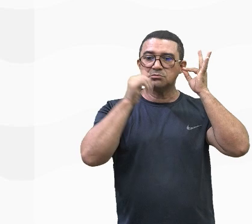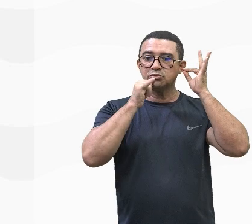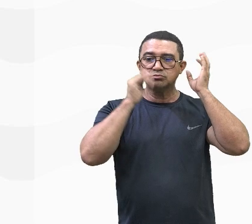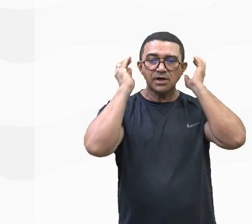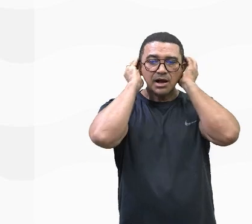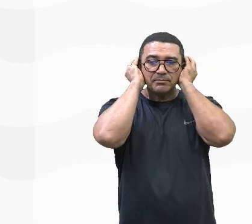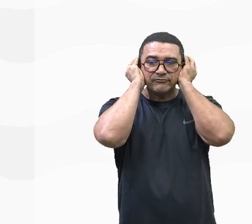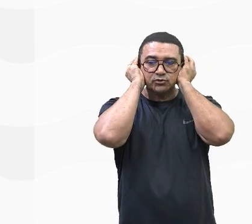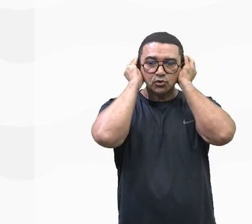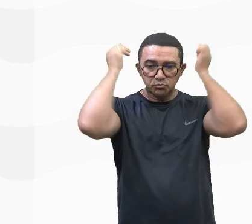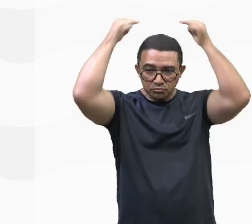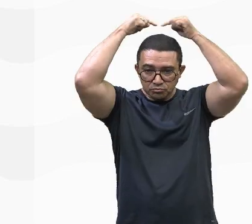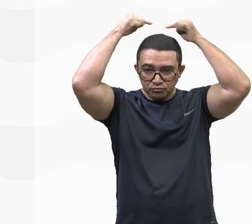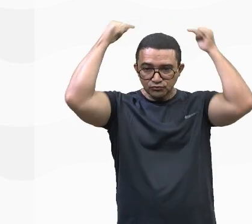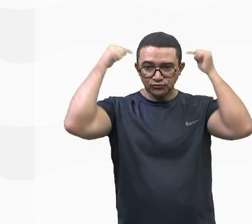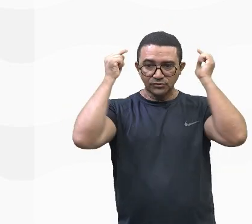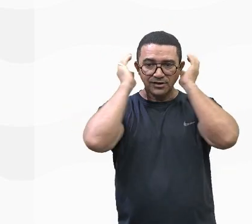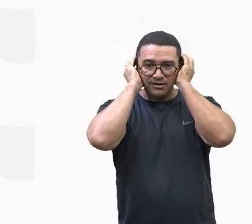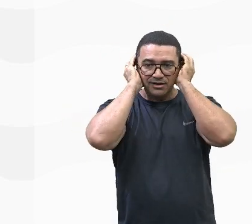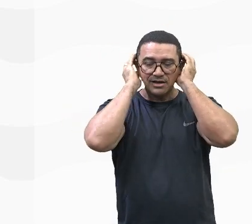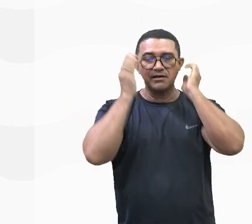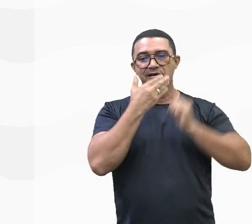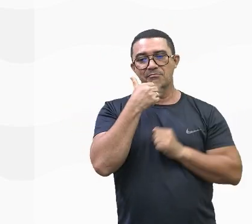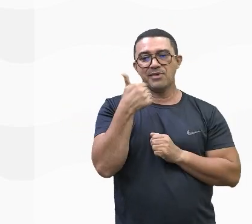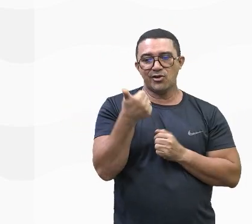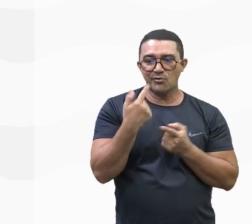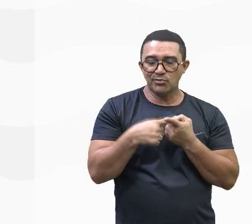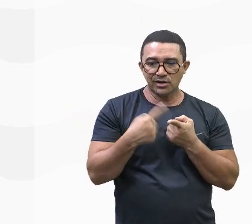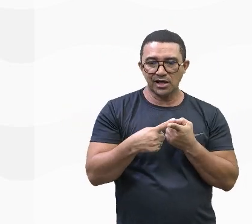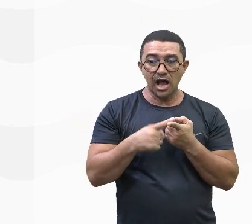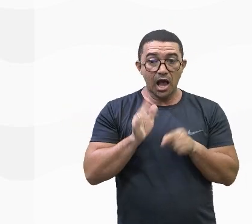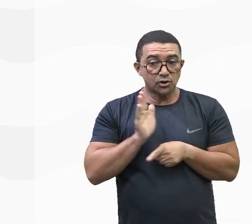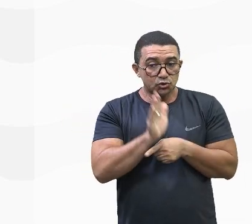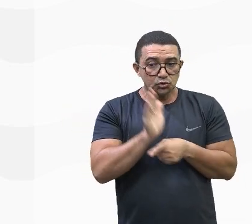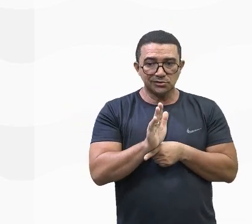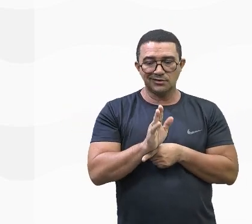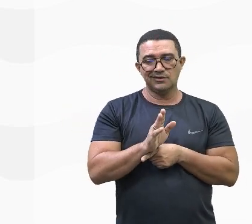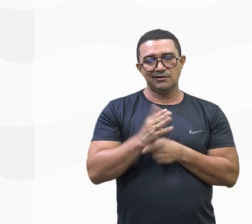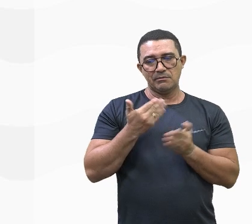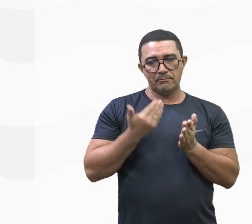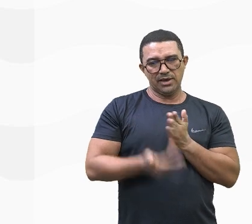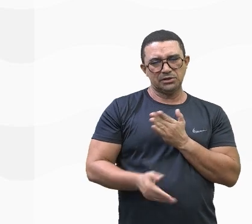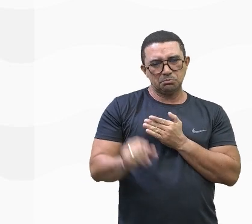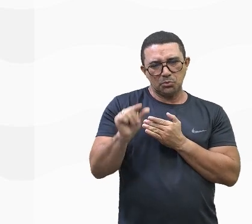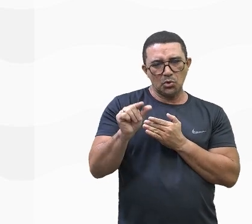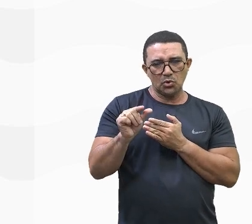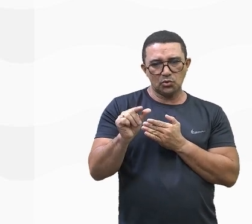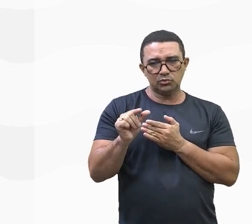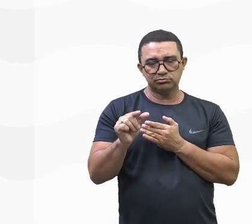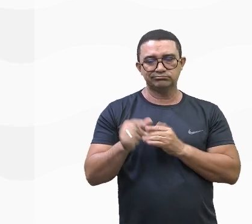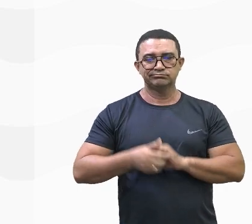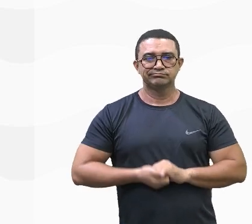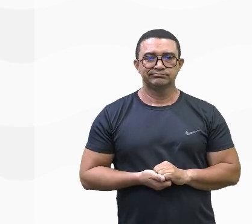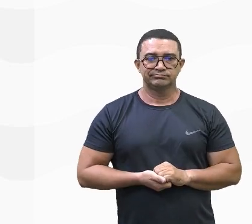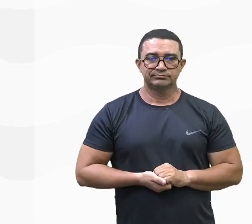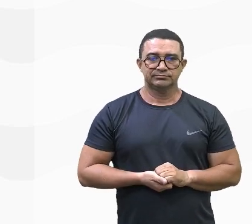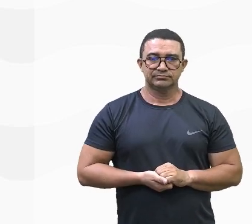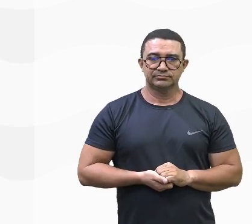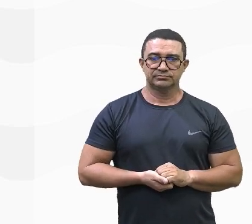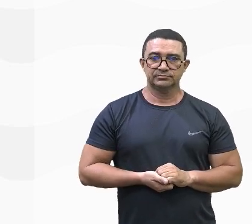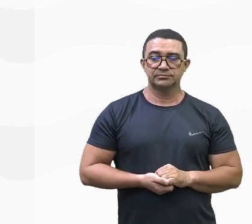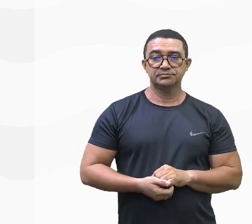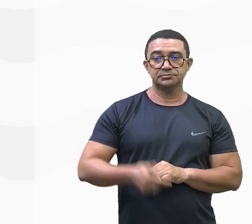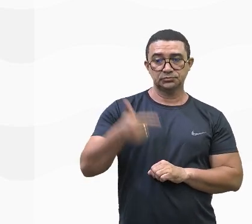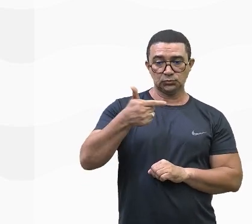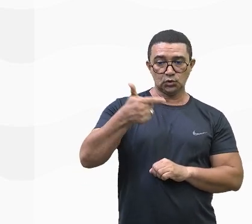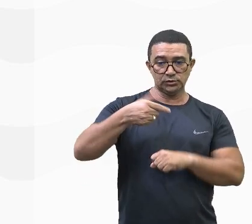eles ajudam a diminuir os riscos da perda auditiva se utilizados de forma correta. Ponto